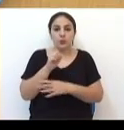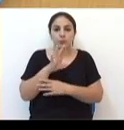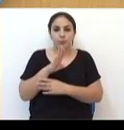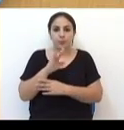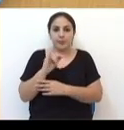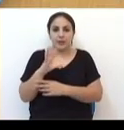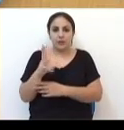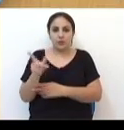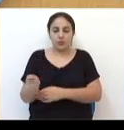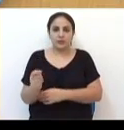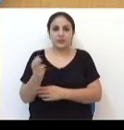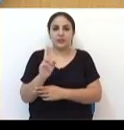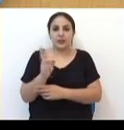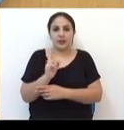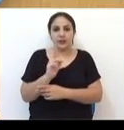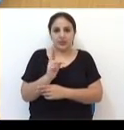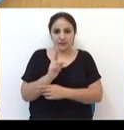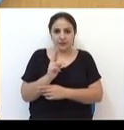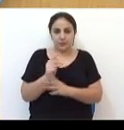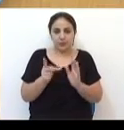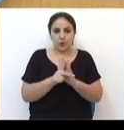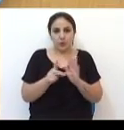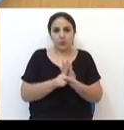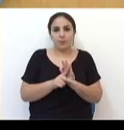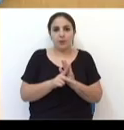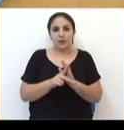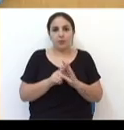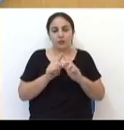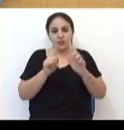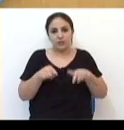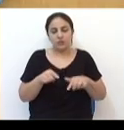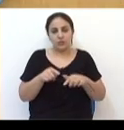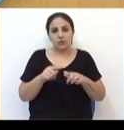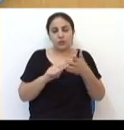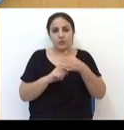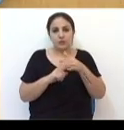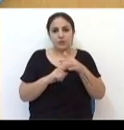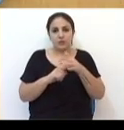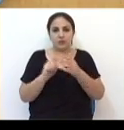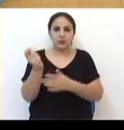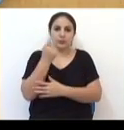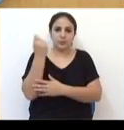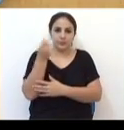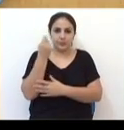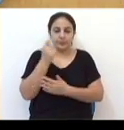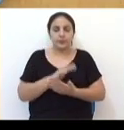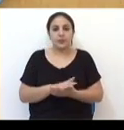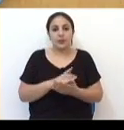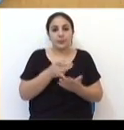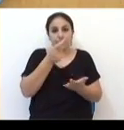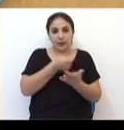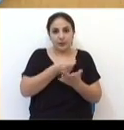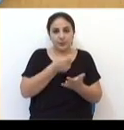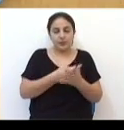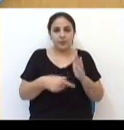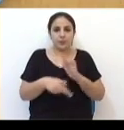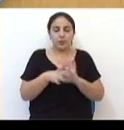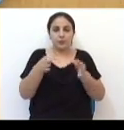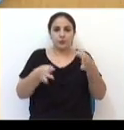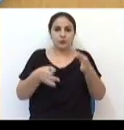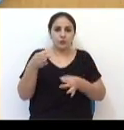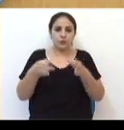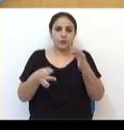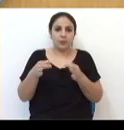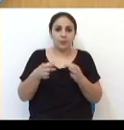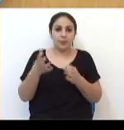precatórios para beneficiários do Rio Grande do Sul, Paraná e Santa Catarina. As requisições de pagamento são expedidas